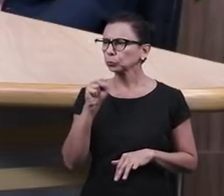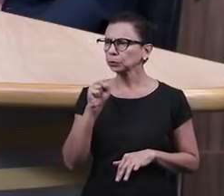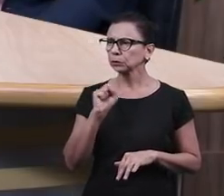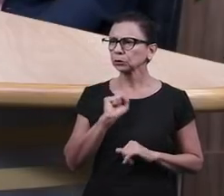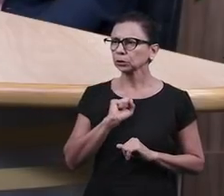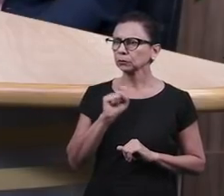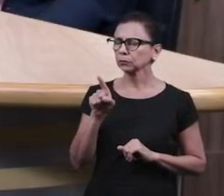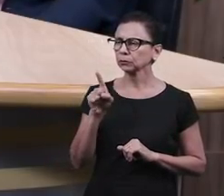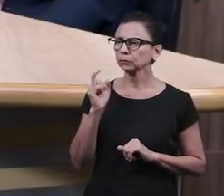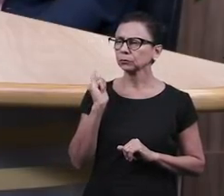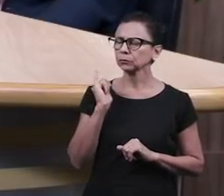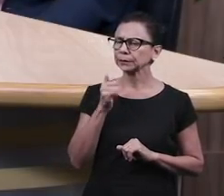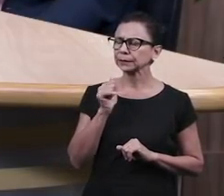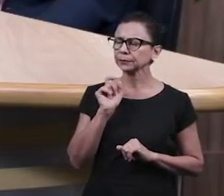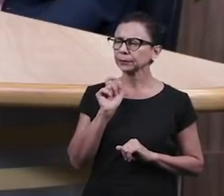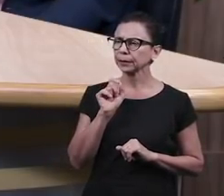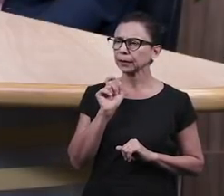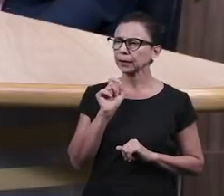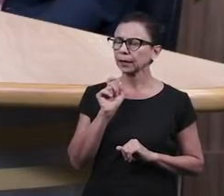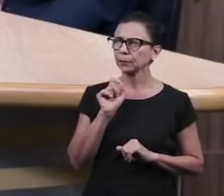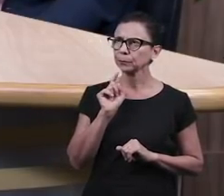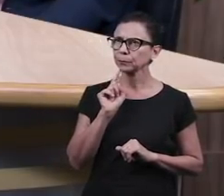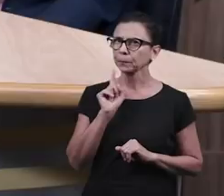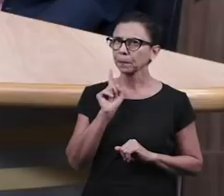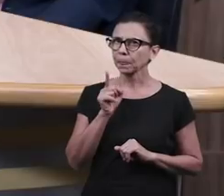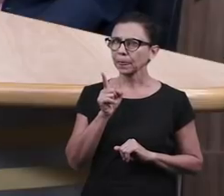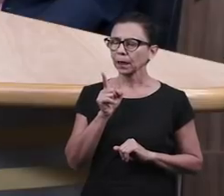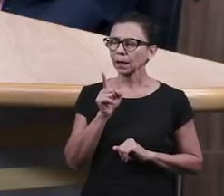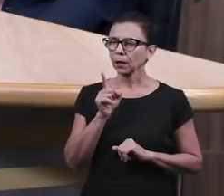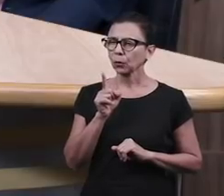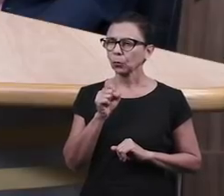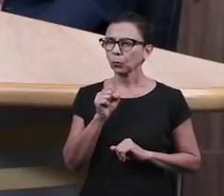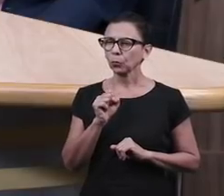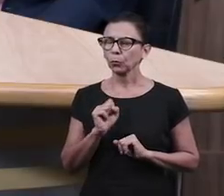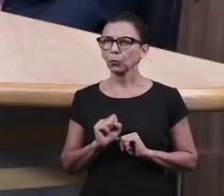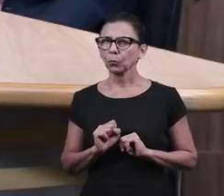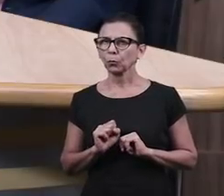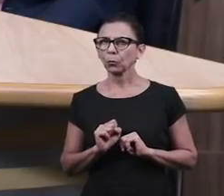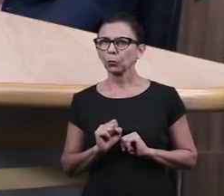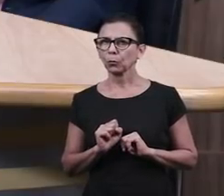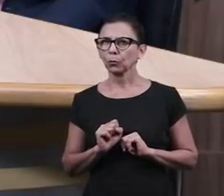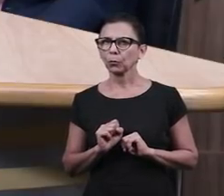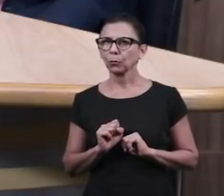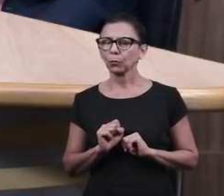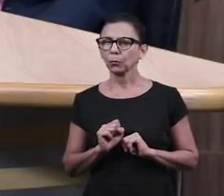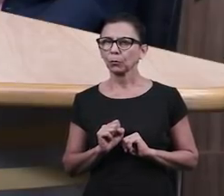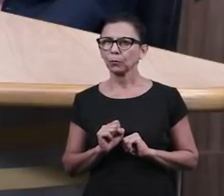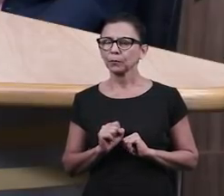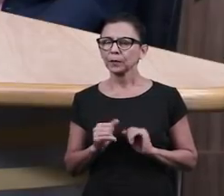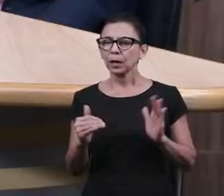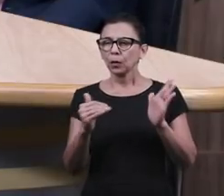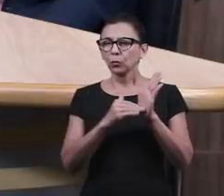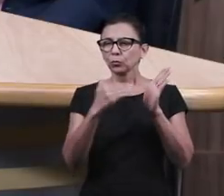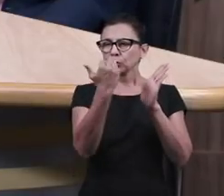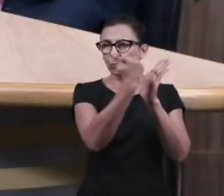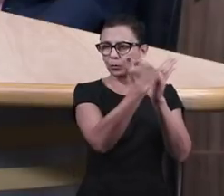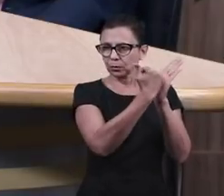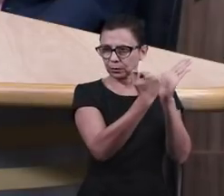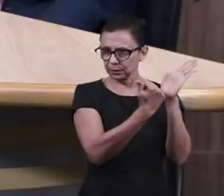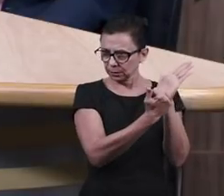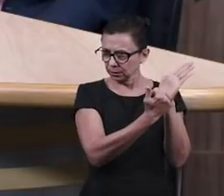Você falou sobre uma abordagem do finalzinho da última edição do